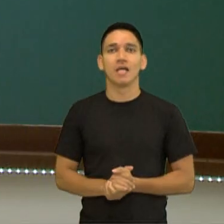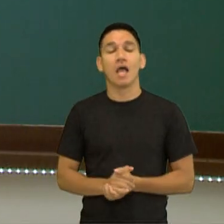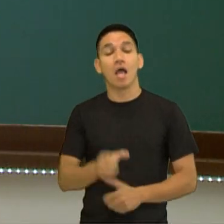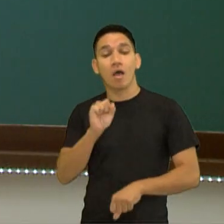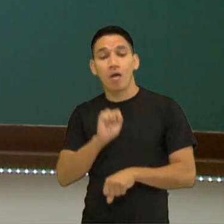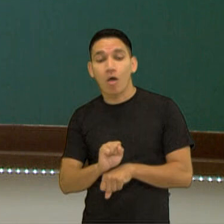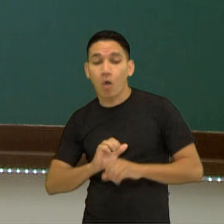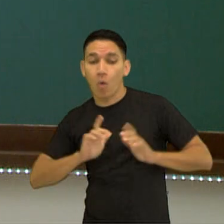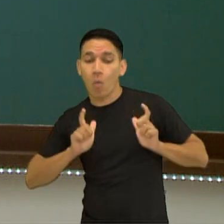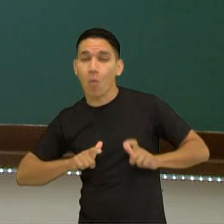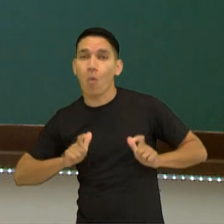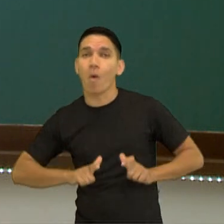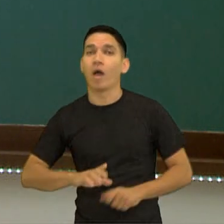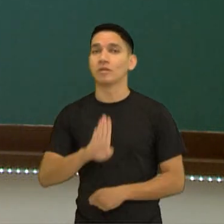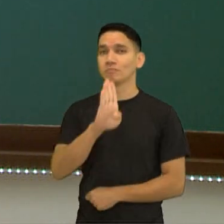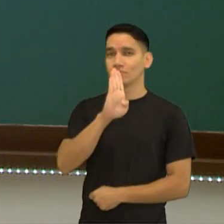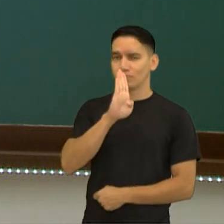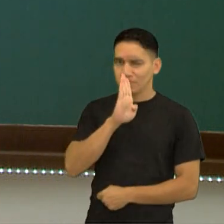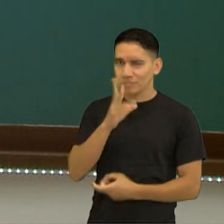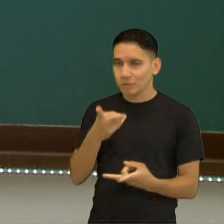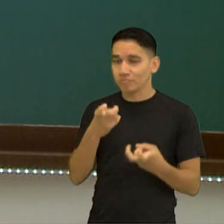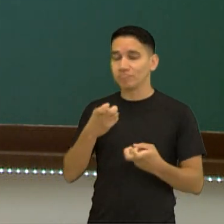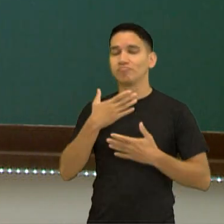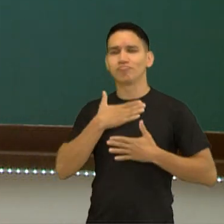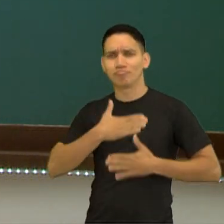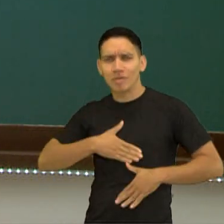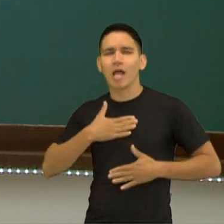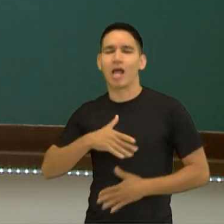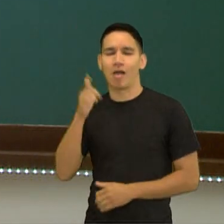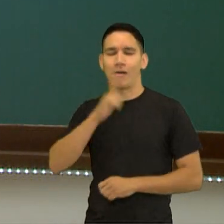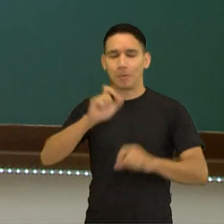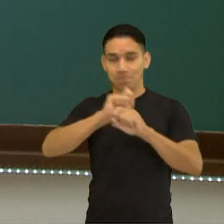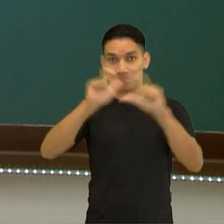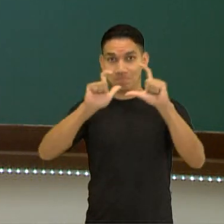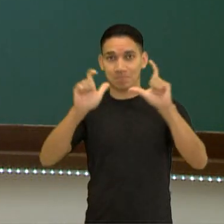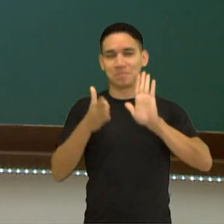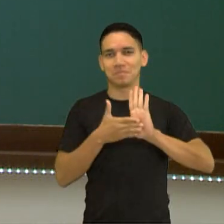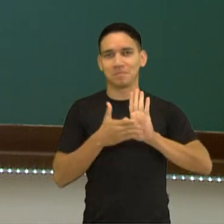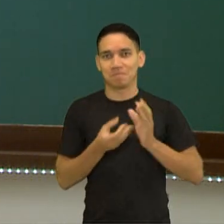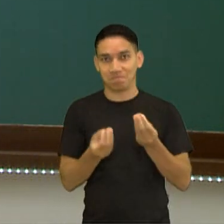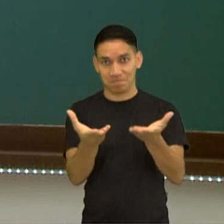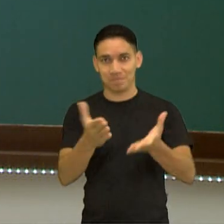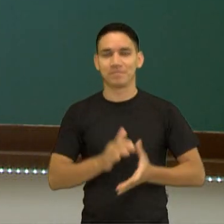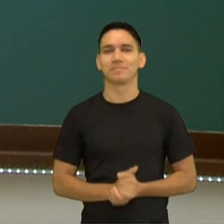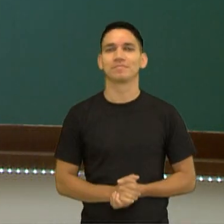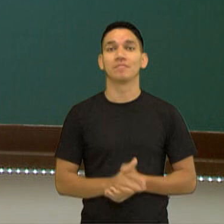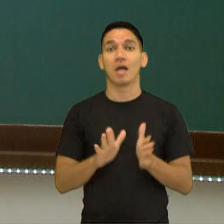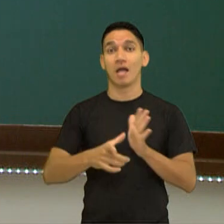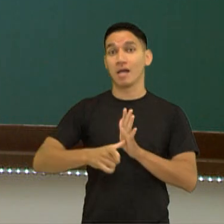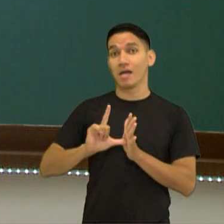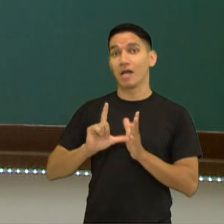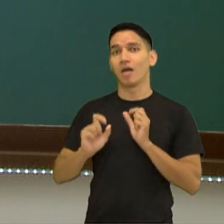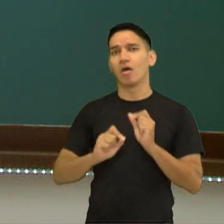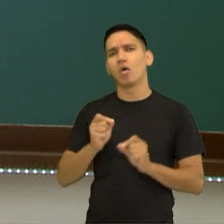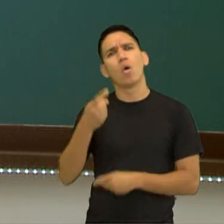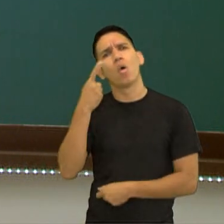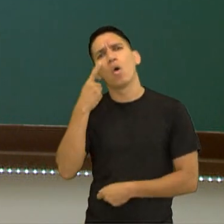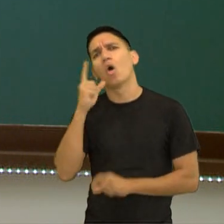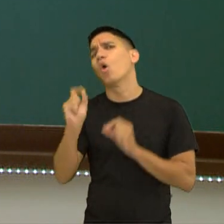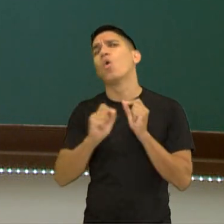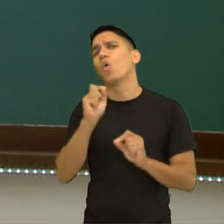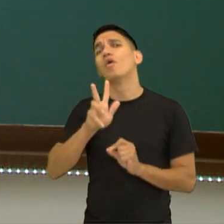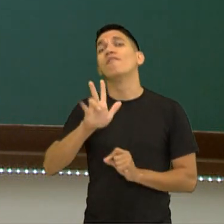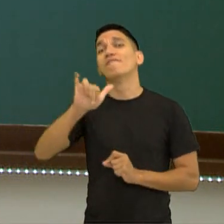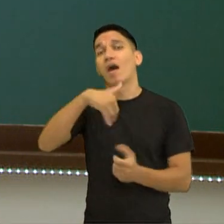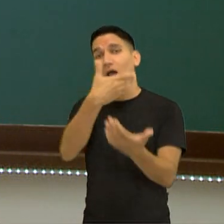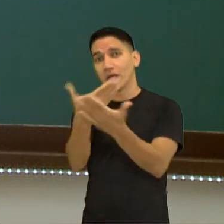tranquilo, silencioso, para que vocês possam fazer as atividades que eu vou propor aqui, tá bom? Mas antes disso, bora dar uma olhada então